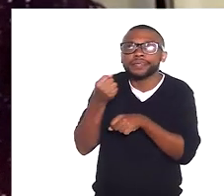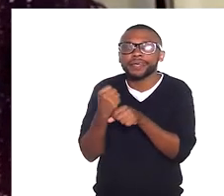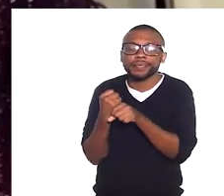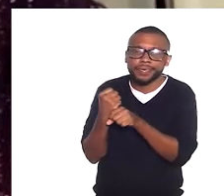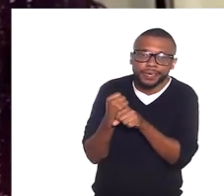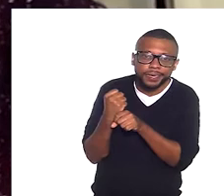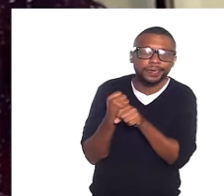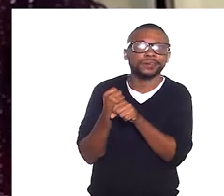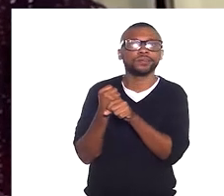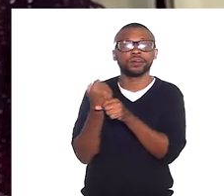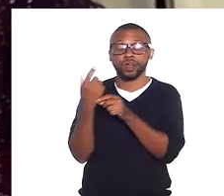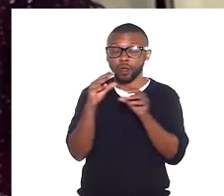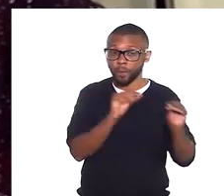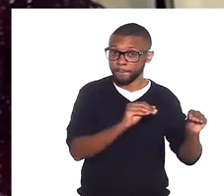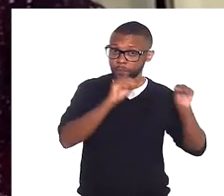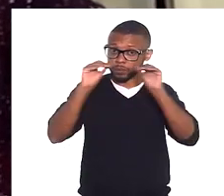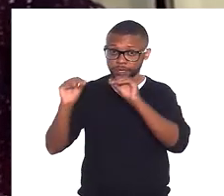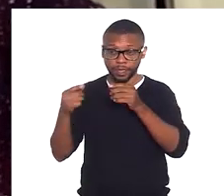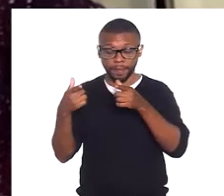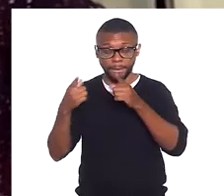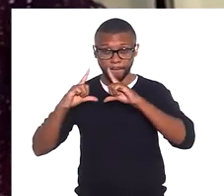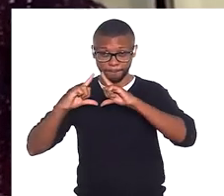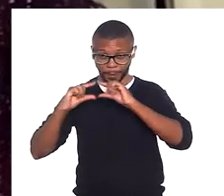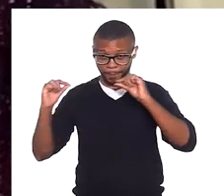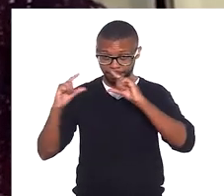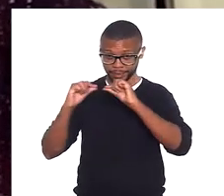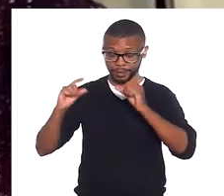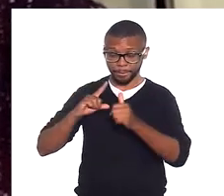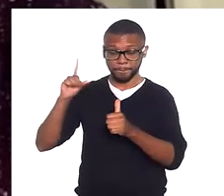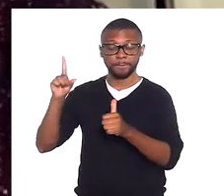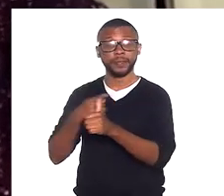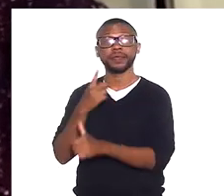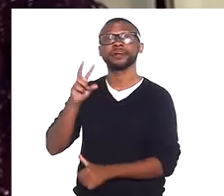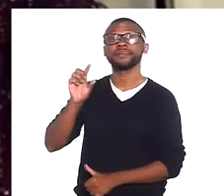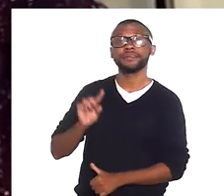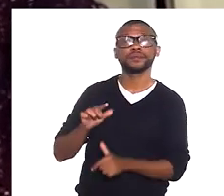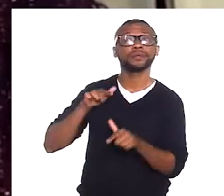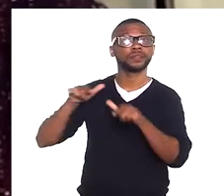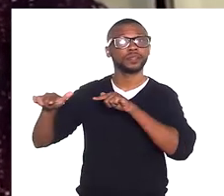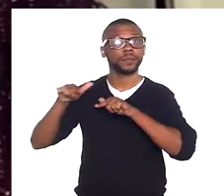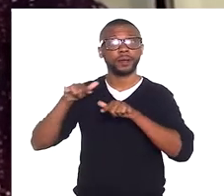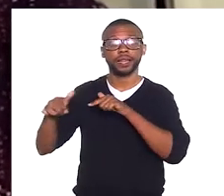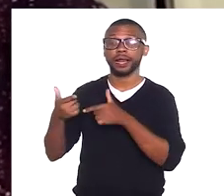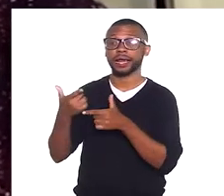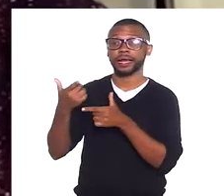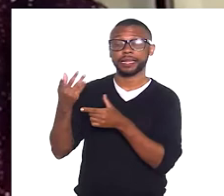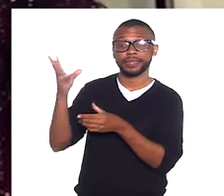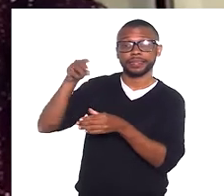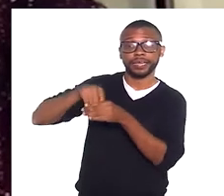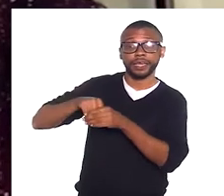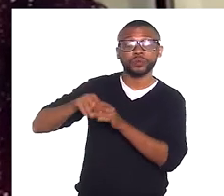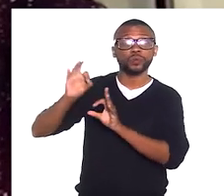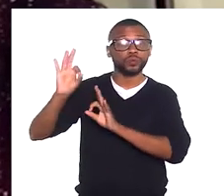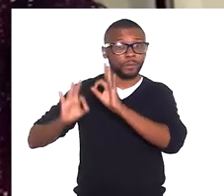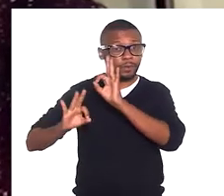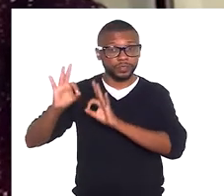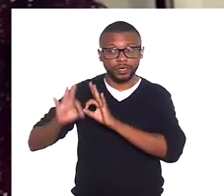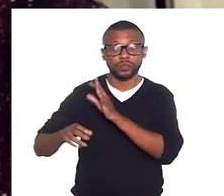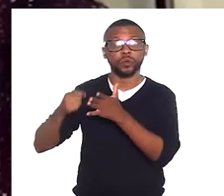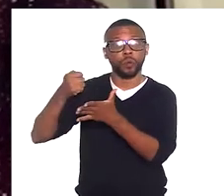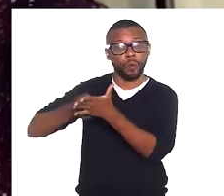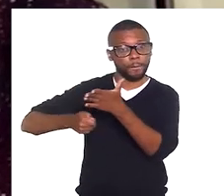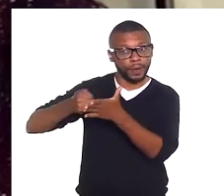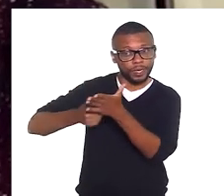uns 5, 6 anos, eu vim para Brasília pela primeira vez para trabalhar. E eu vim trabalhar no Programa de Combate ao Racismo Institucional,